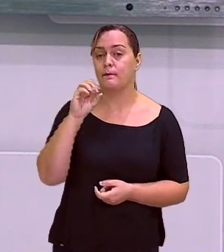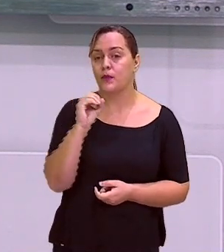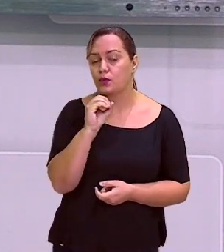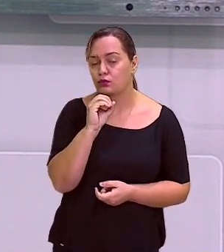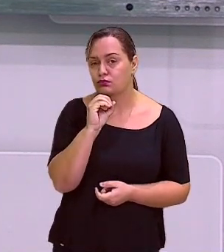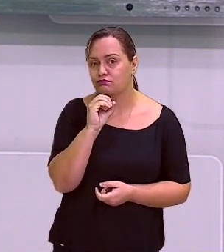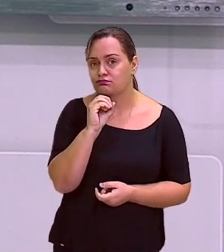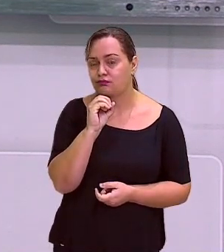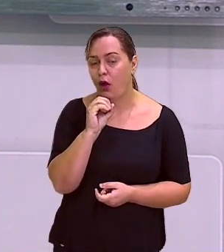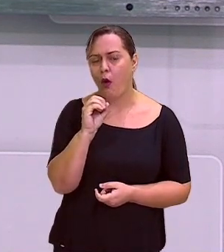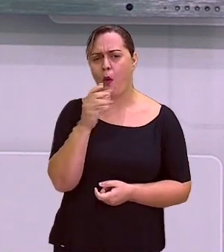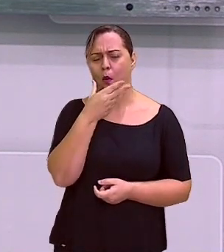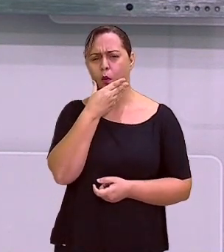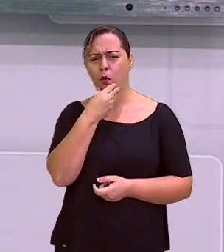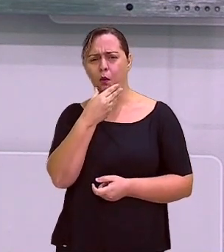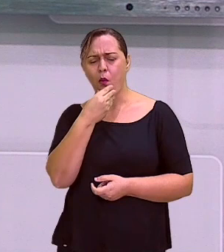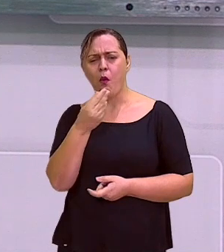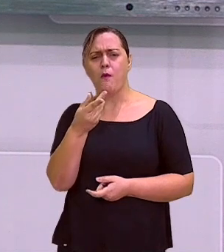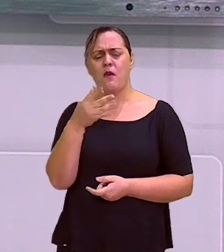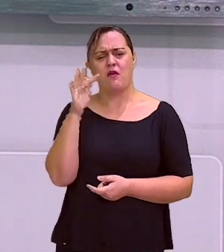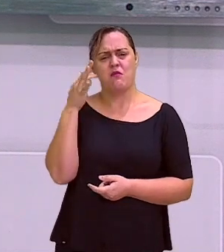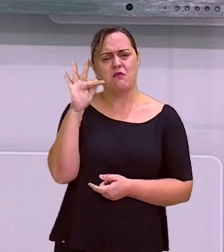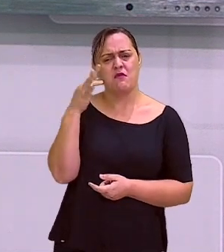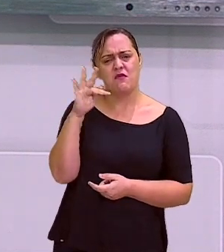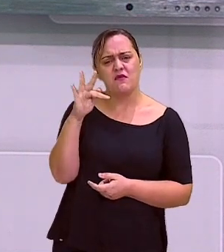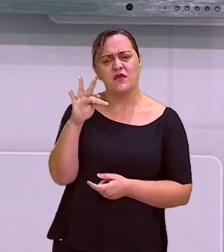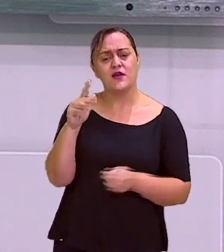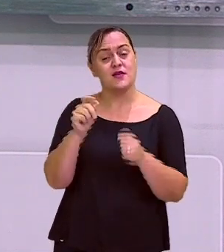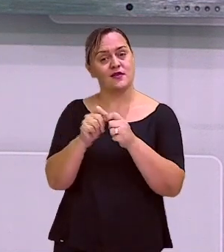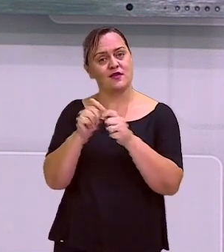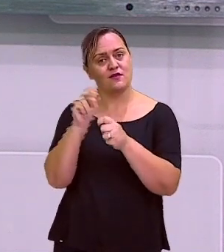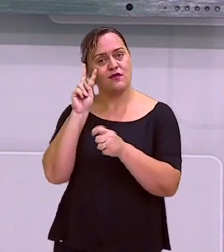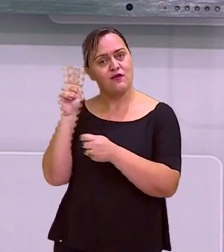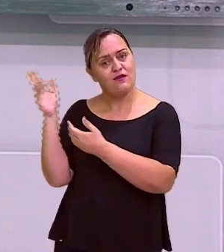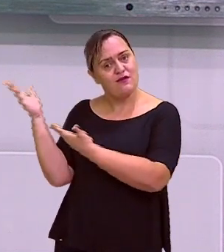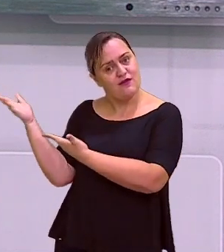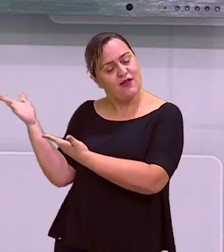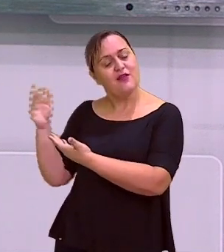chamado Charles Émile Reynaud criou o